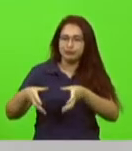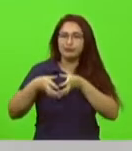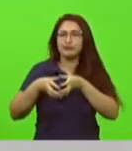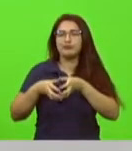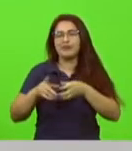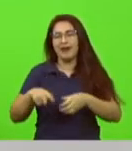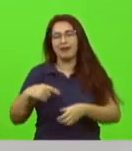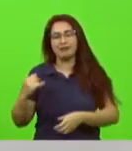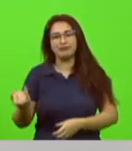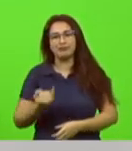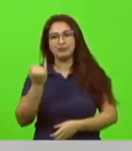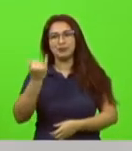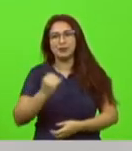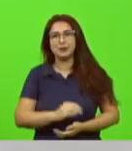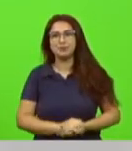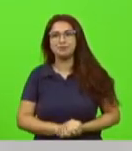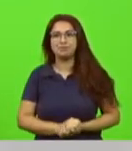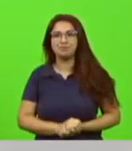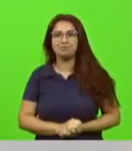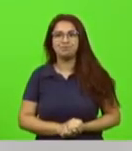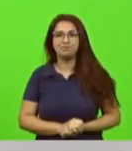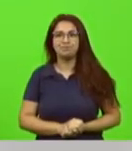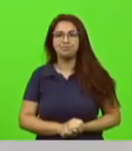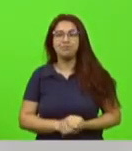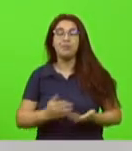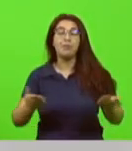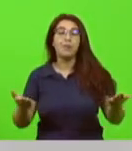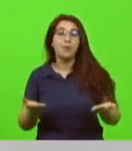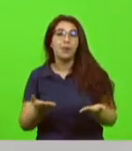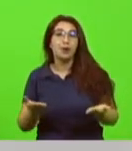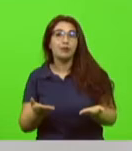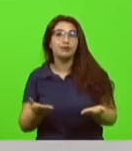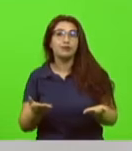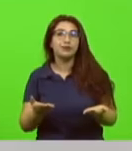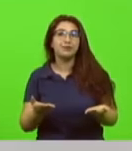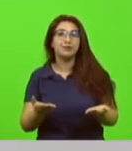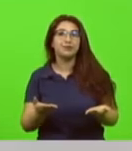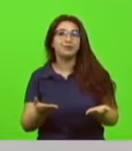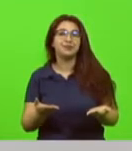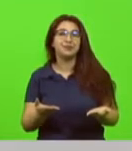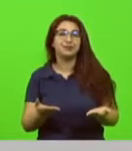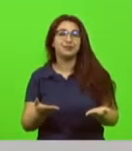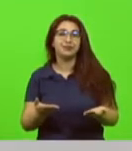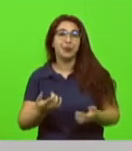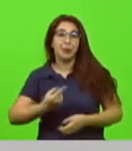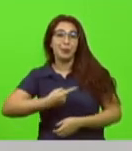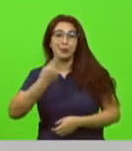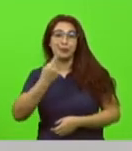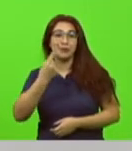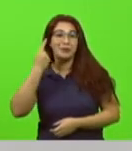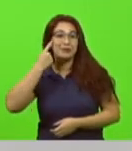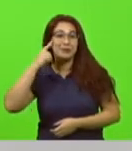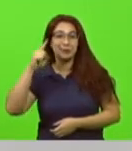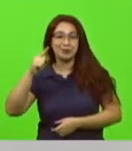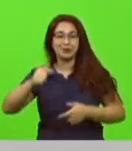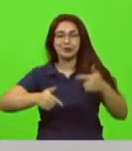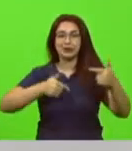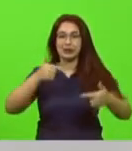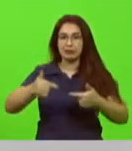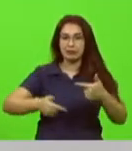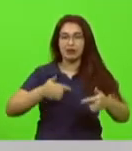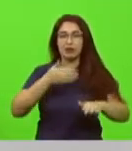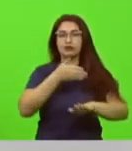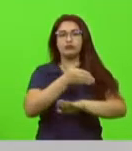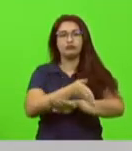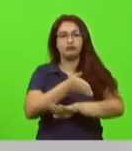importante. E hoje, então, como o meu primeiro dia participando